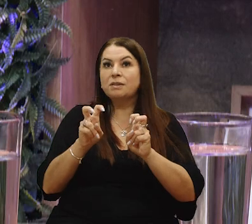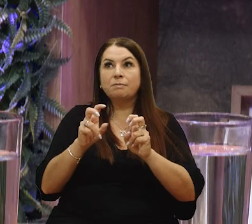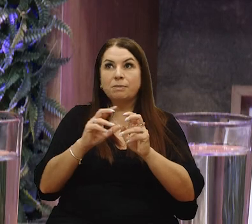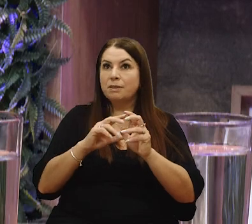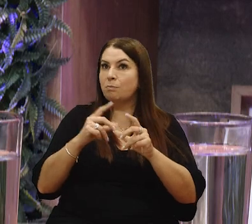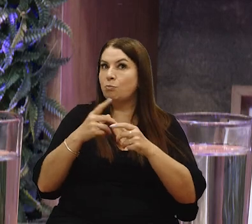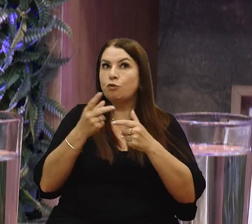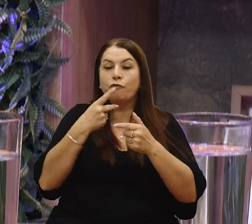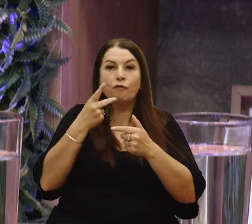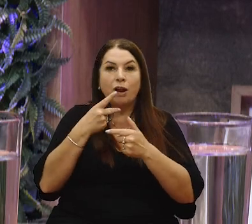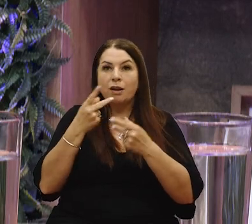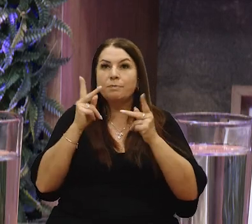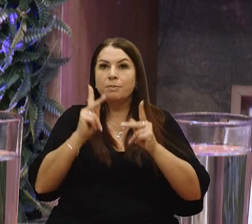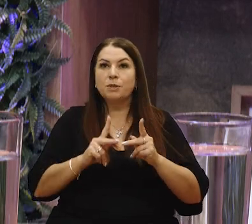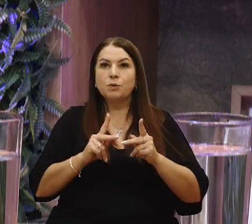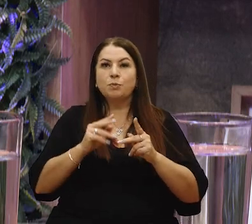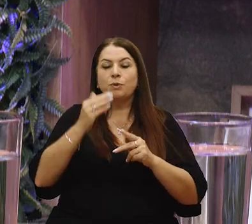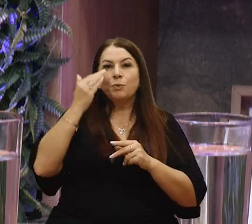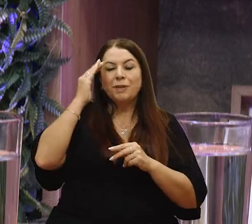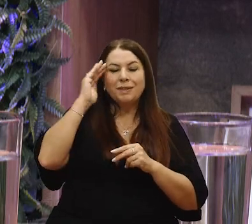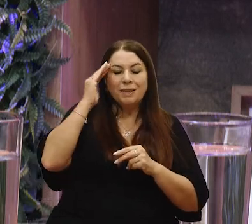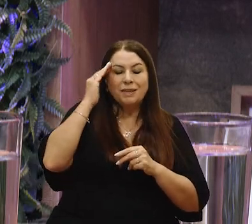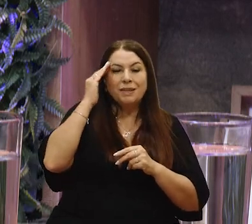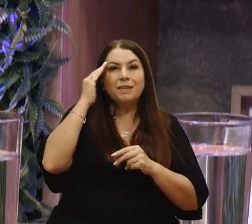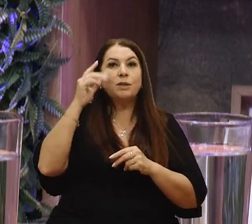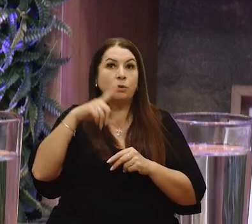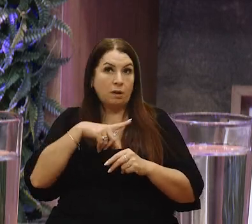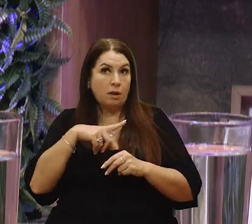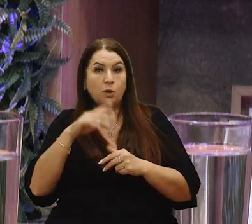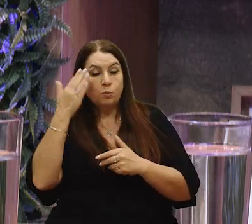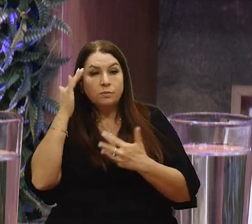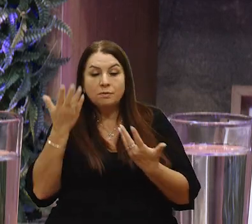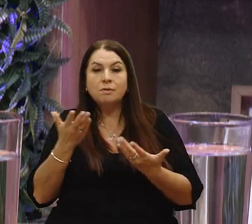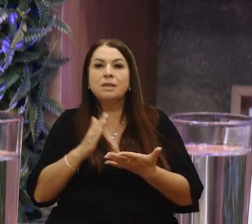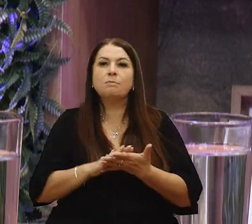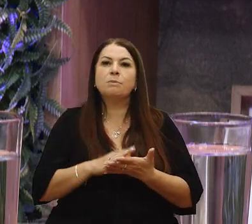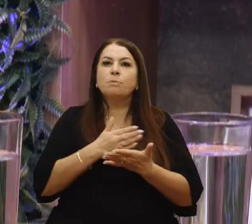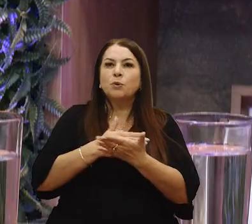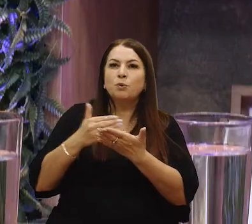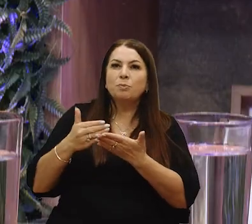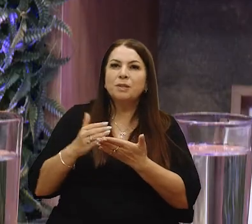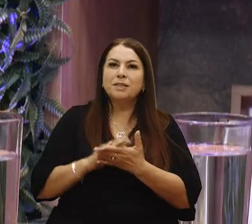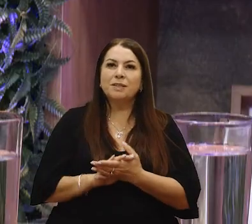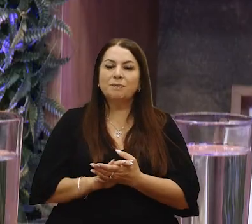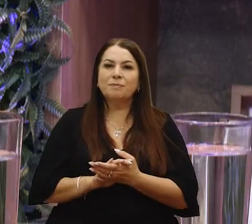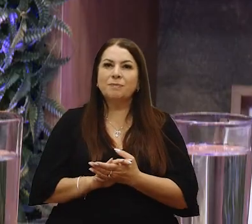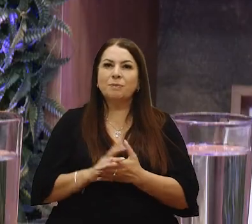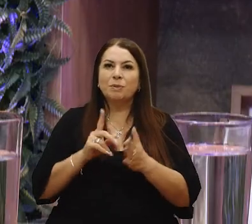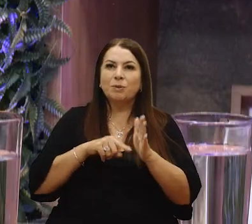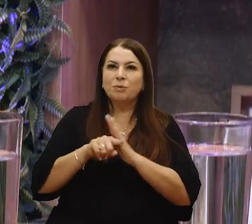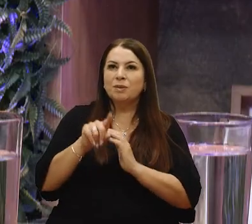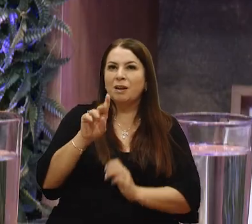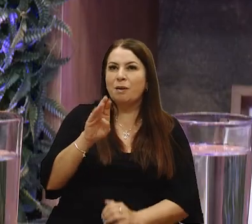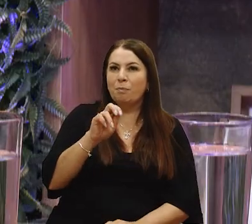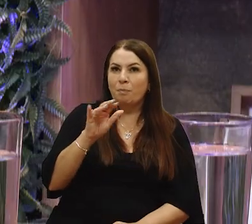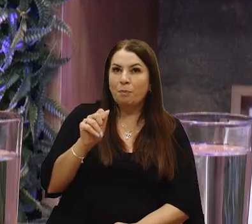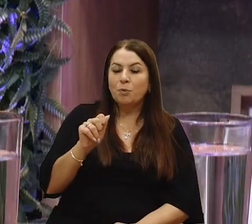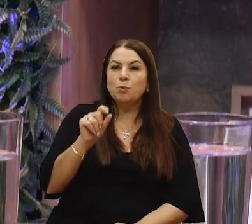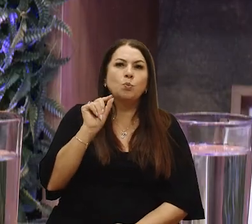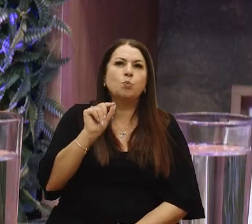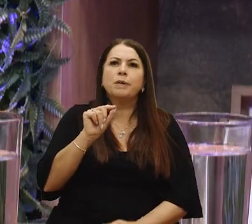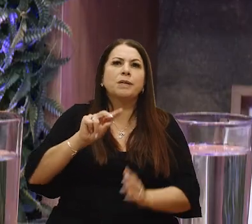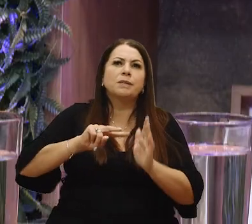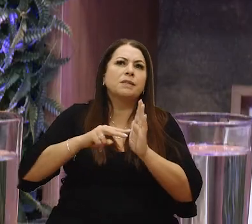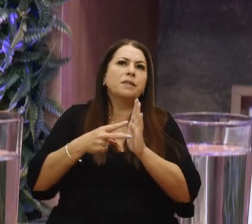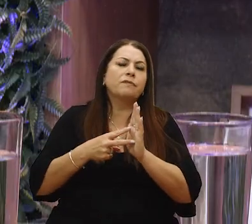e graus, em estágios. Então, a gente tem desde o estágio 1 até o estágio 4, em que a gente começa com